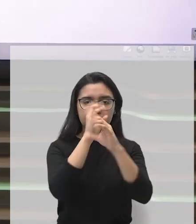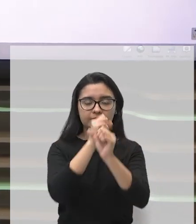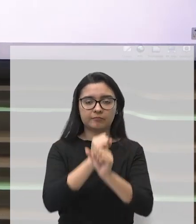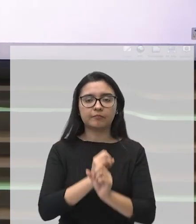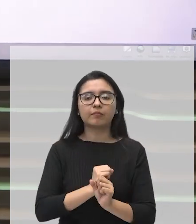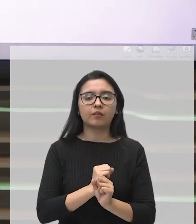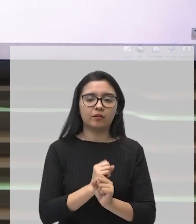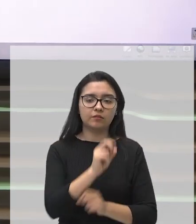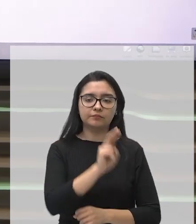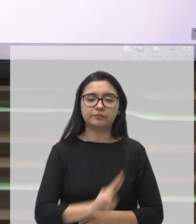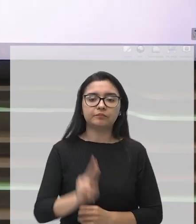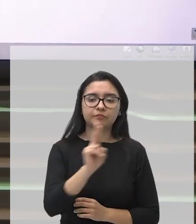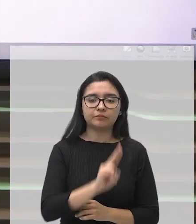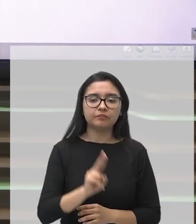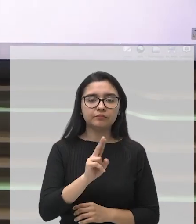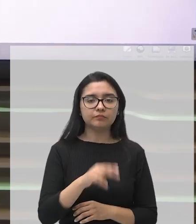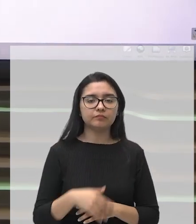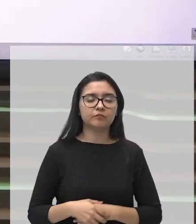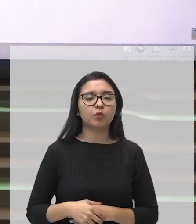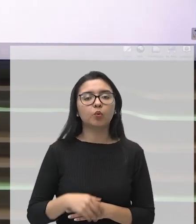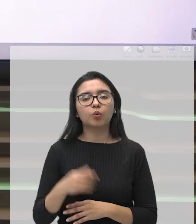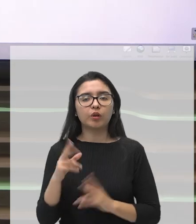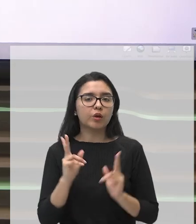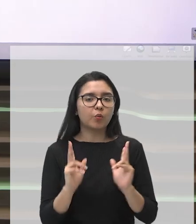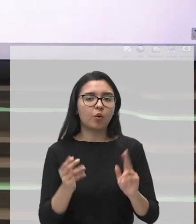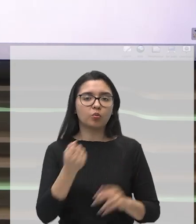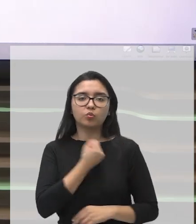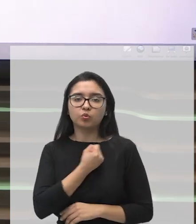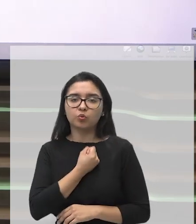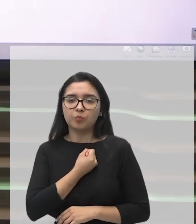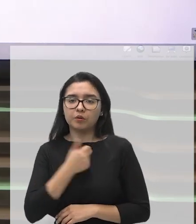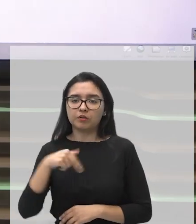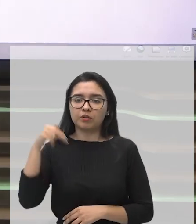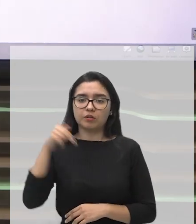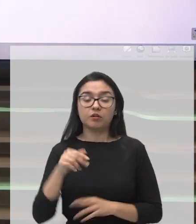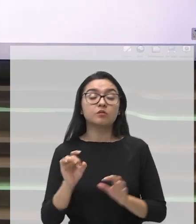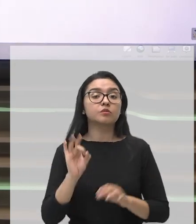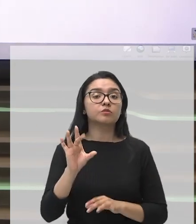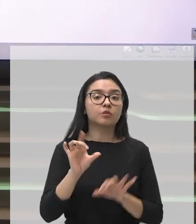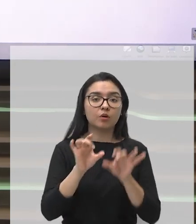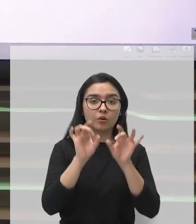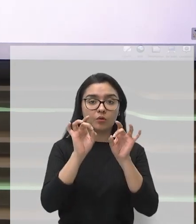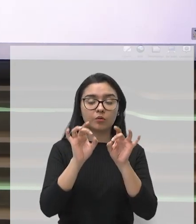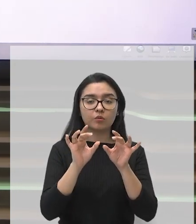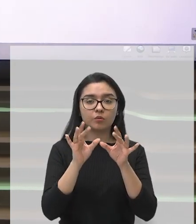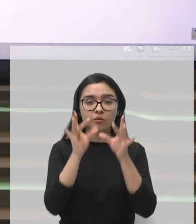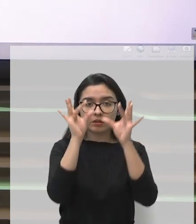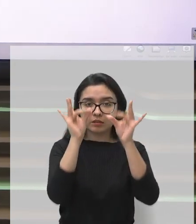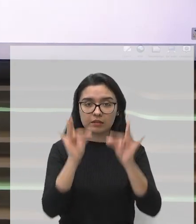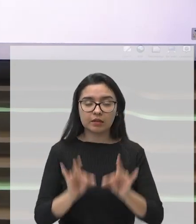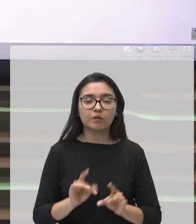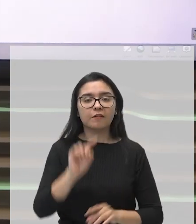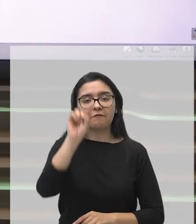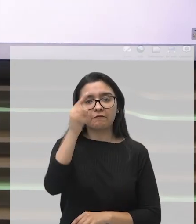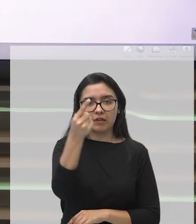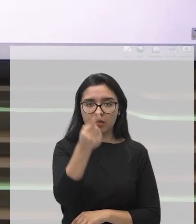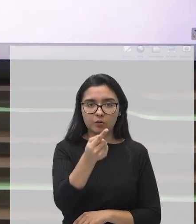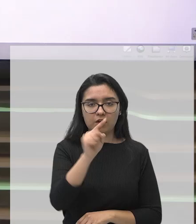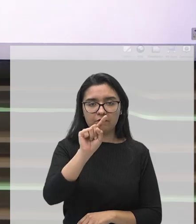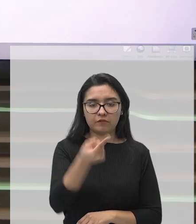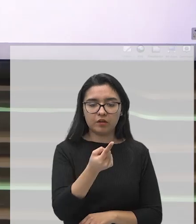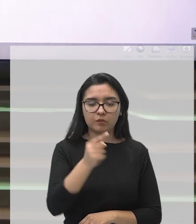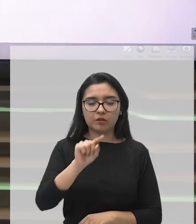cálculo como você fazia com o número natural. Tá bom? Um pequeno detalhe, ó, que nós organizamos vírgula embaixo de vírgula e, ao